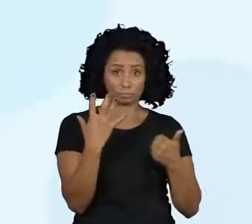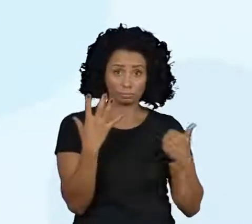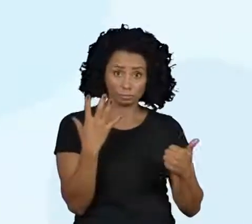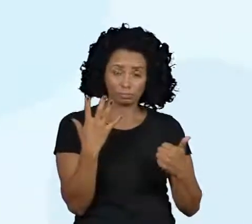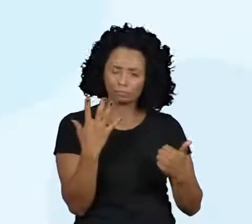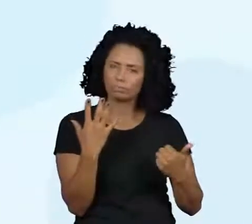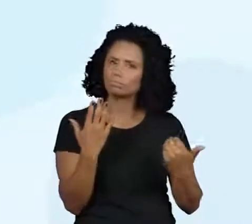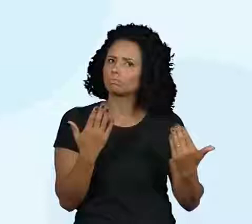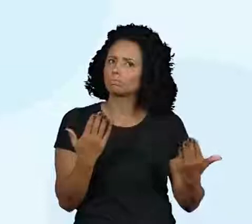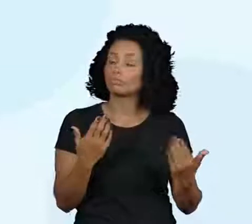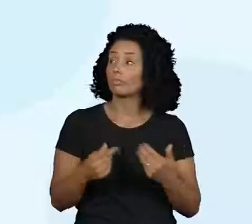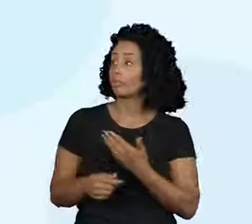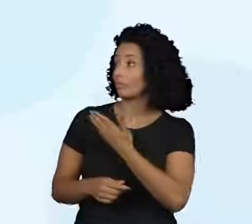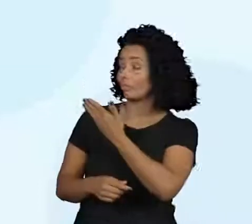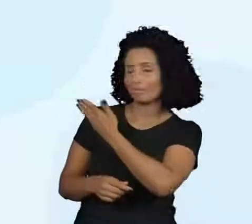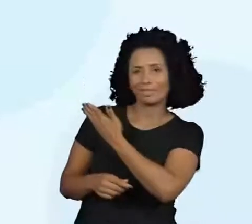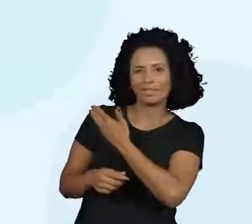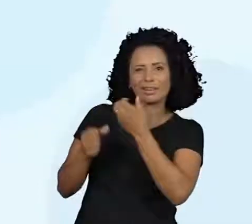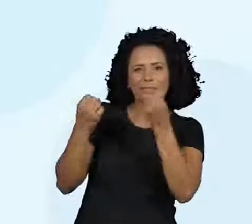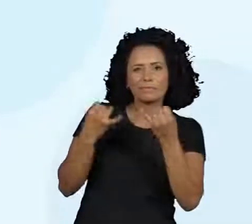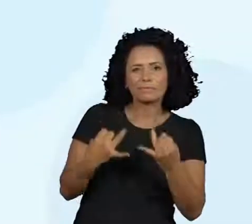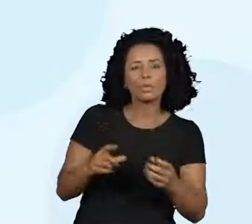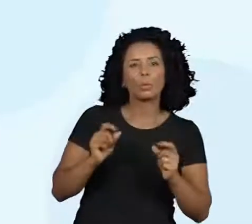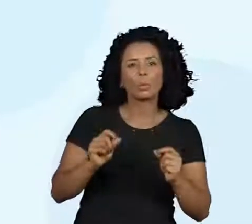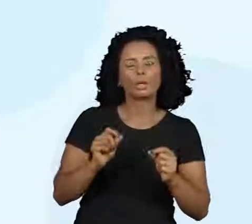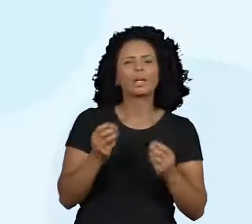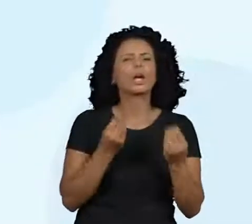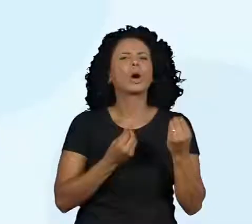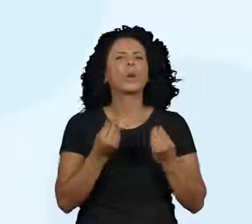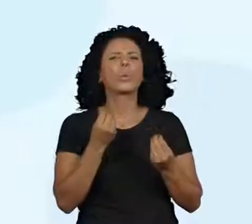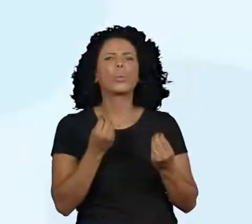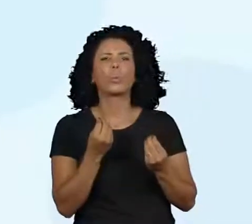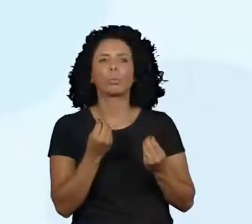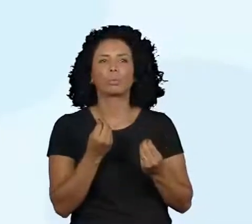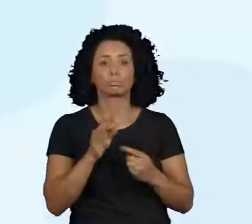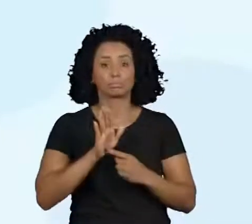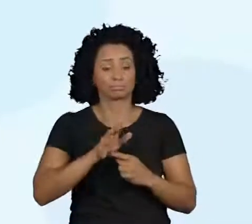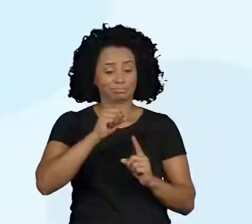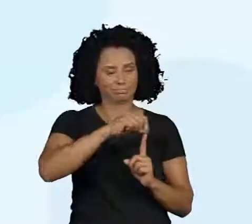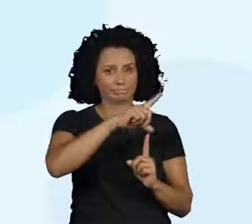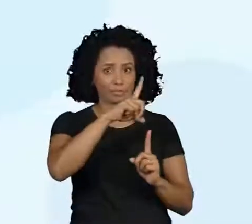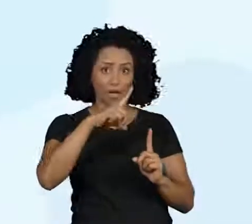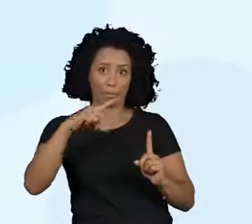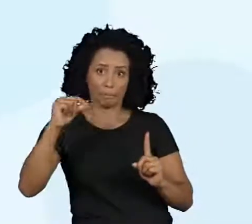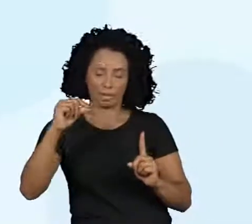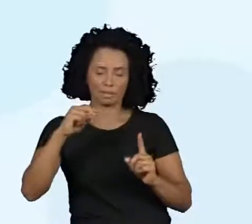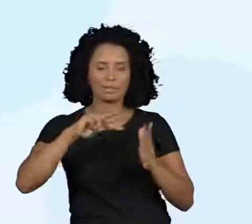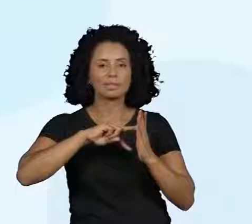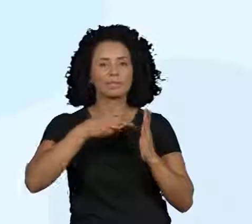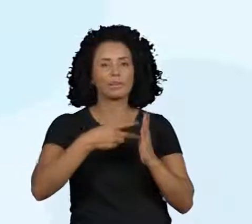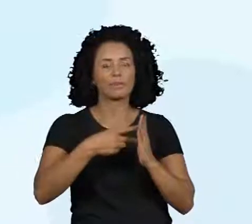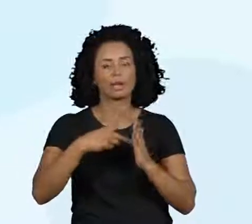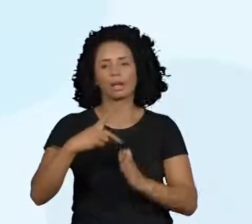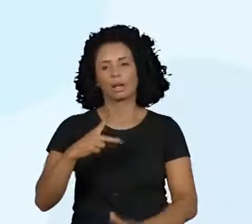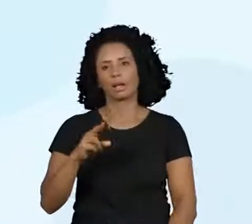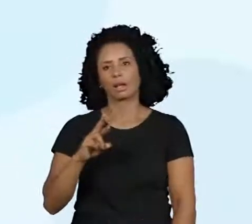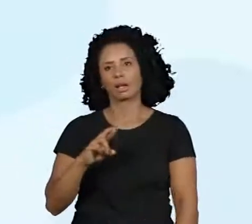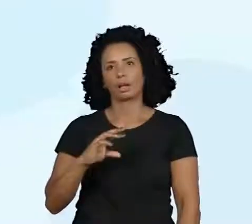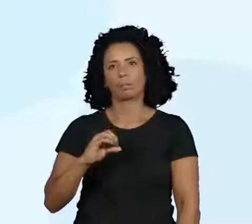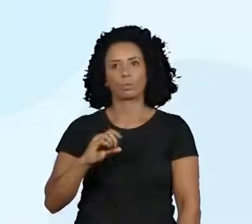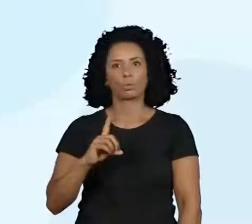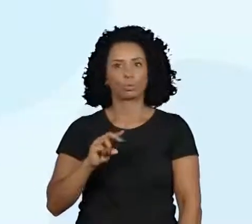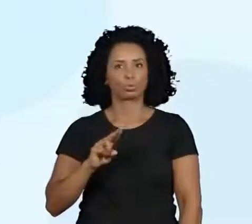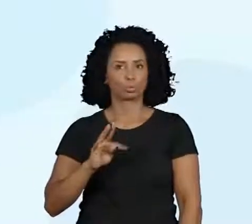a gente tem aqui como produtor a planta. Então, eu vou escrever aqui que a planta é um